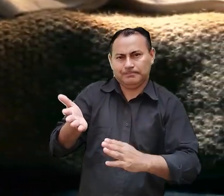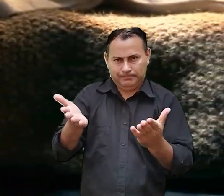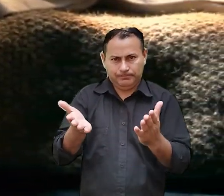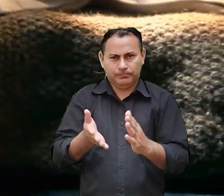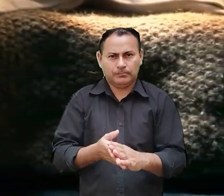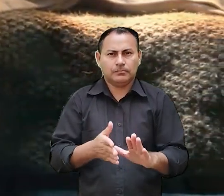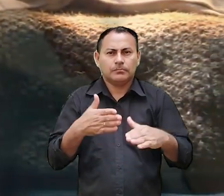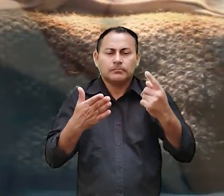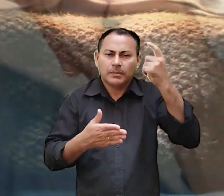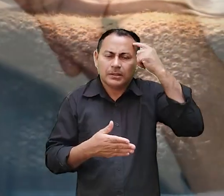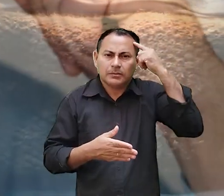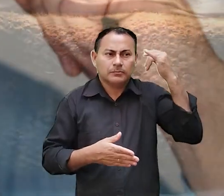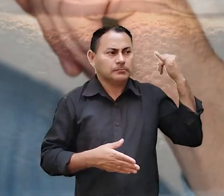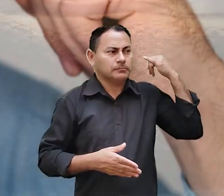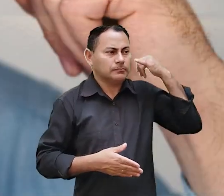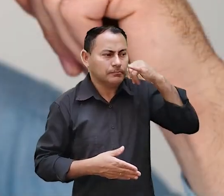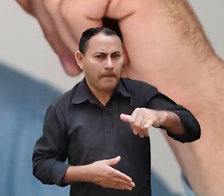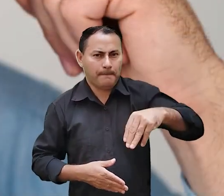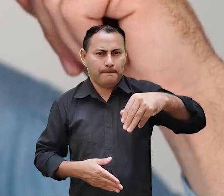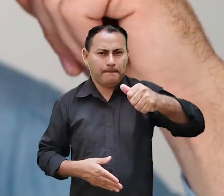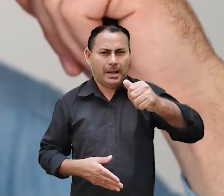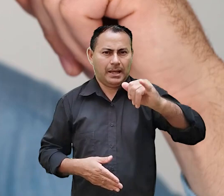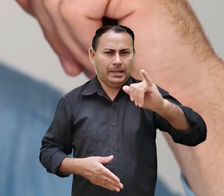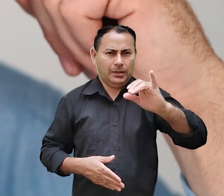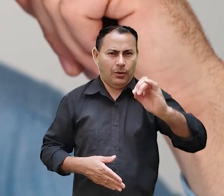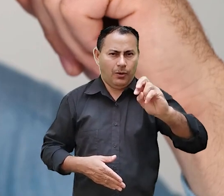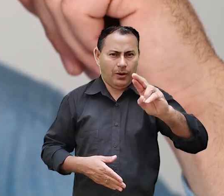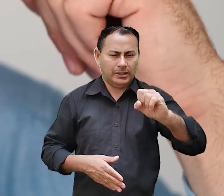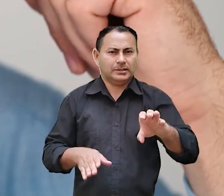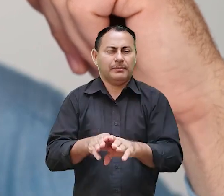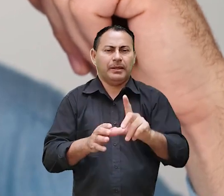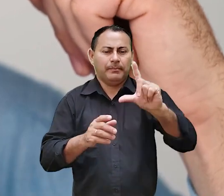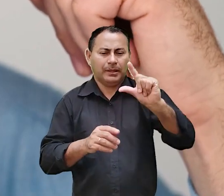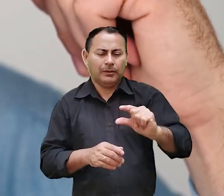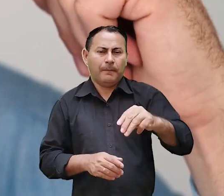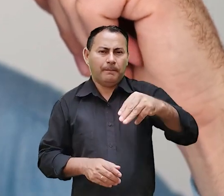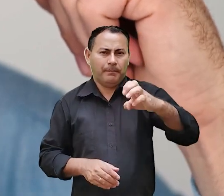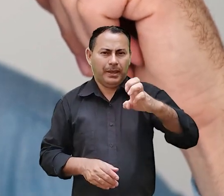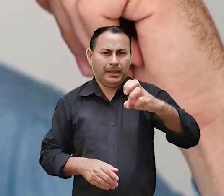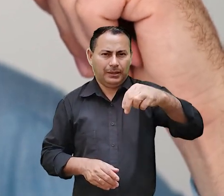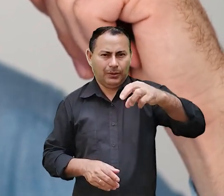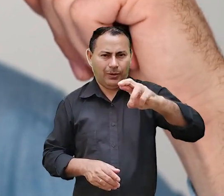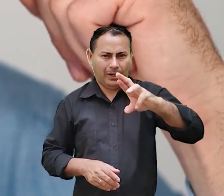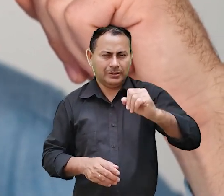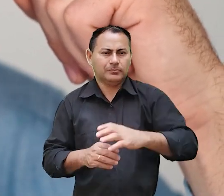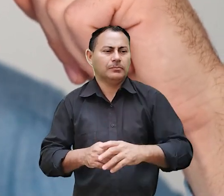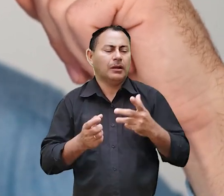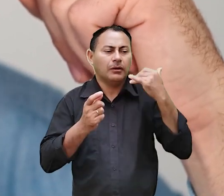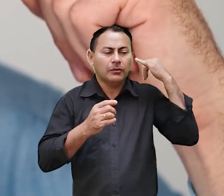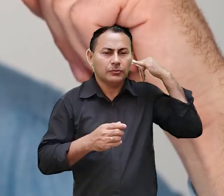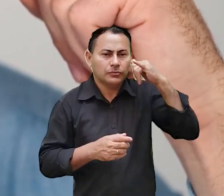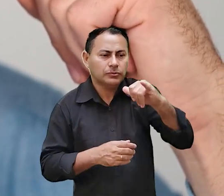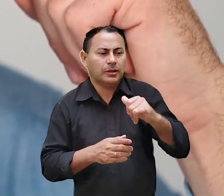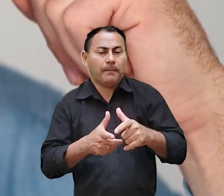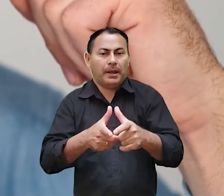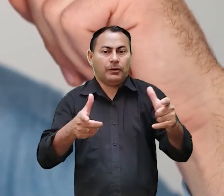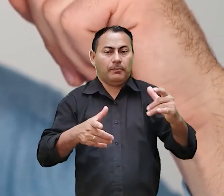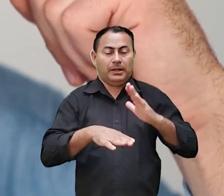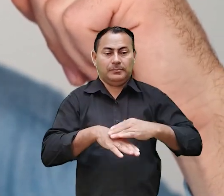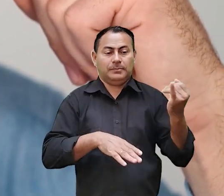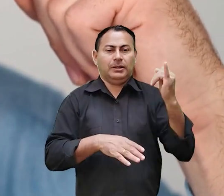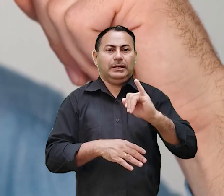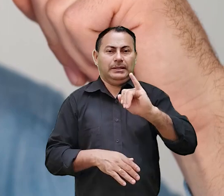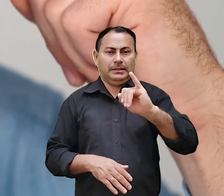mensagens quando pensamos em profetas maiores e menores o profeta que que cabeça a lista é o profeta maior